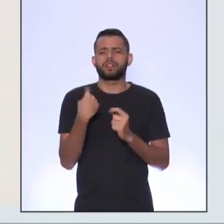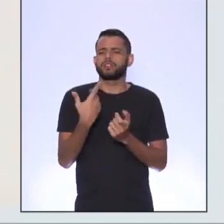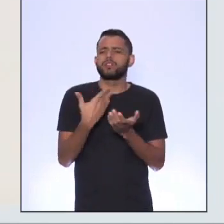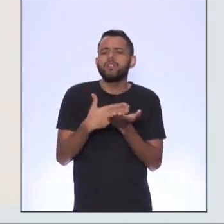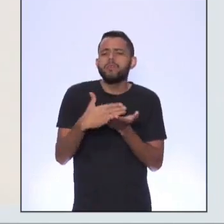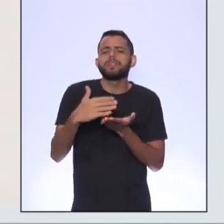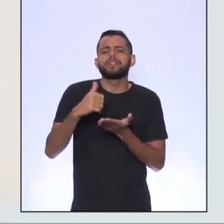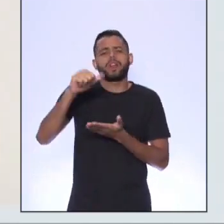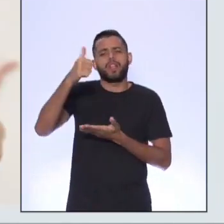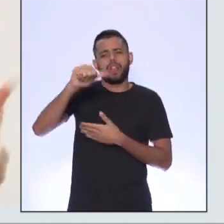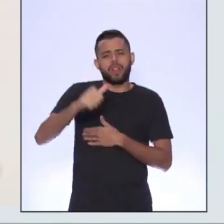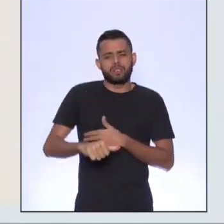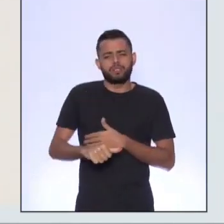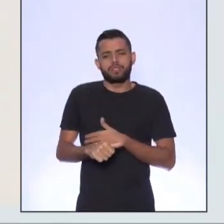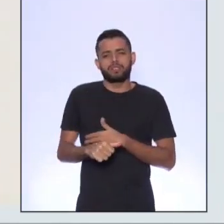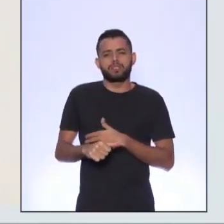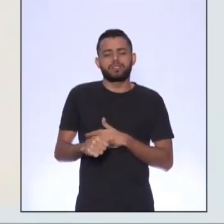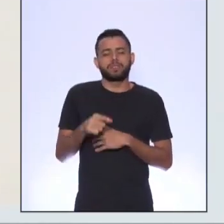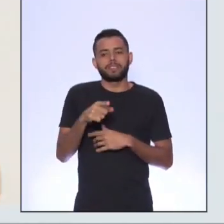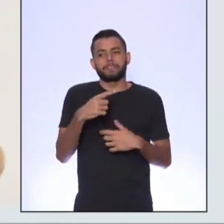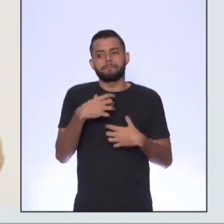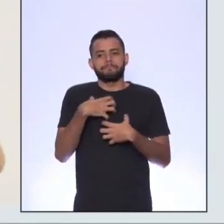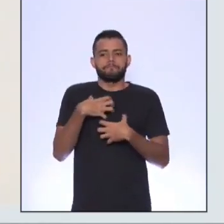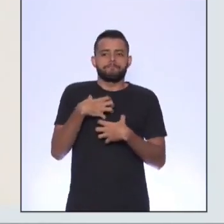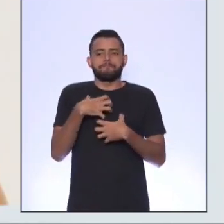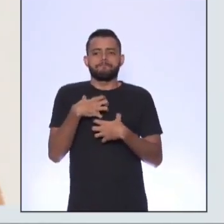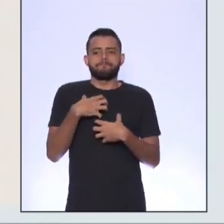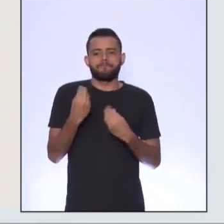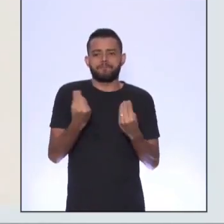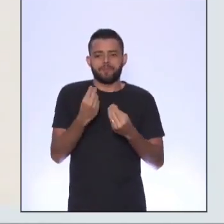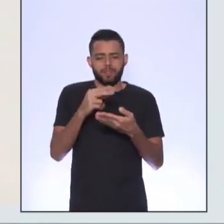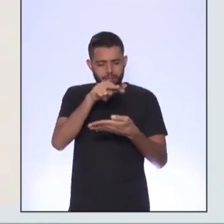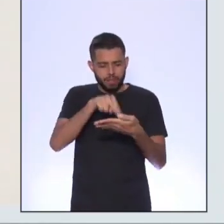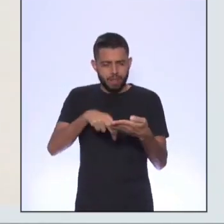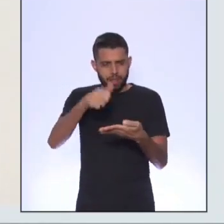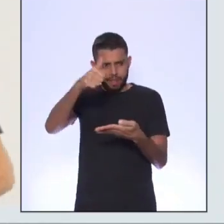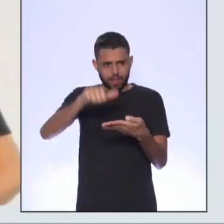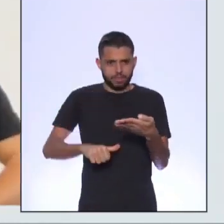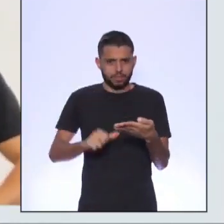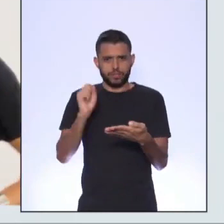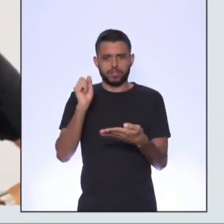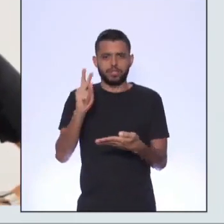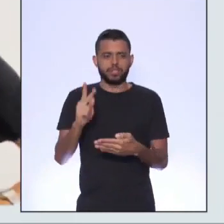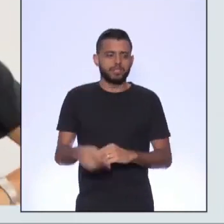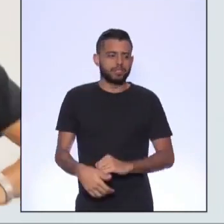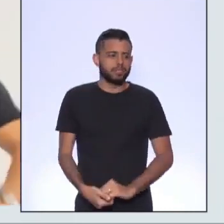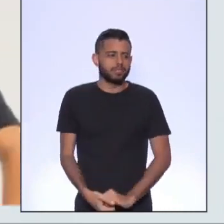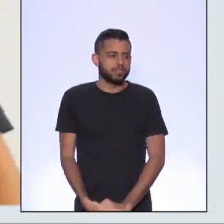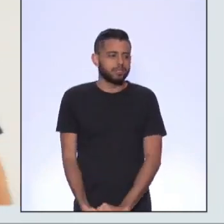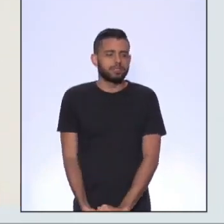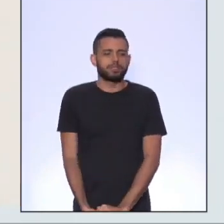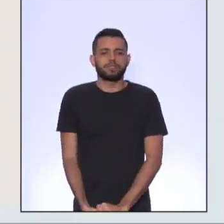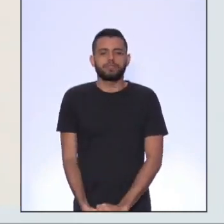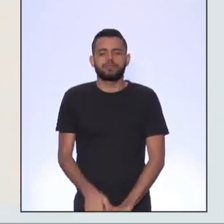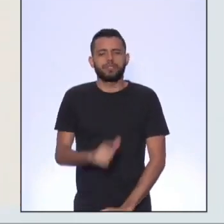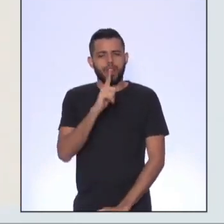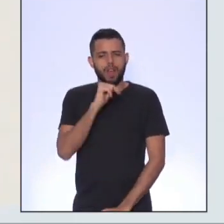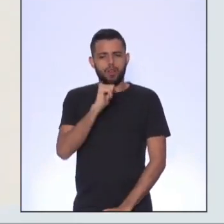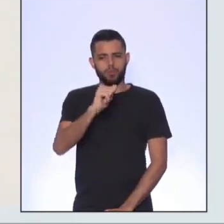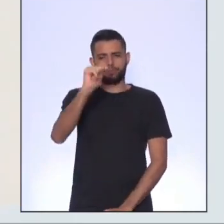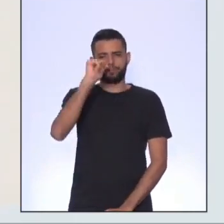sua análise, né? Para as expectativas que você vai ter com essa sua análise aí, ok? Uma aguinha aqui, peraí.